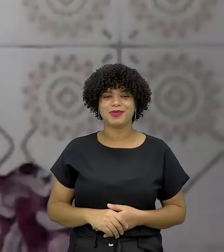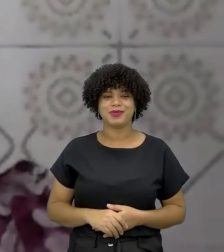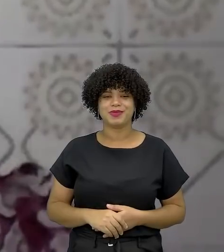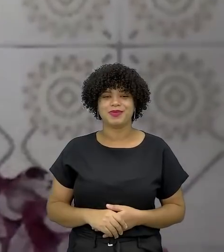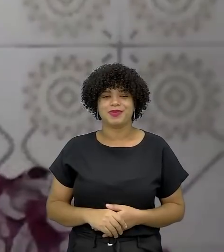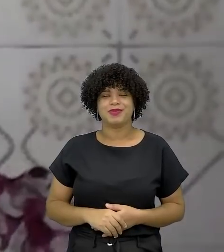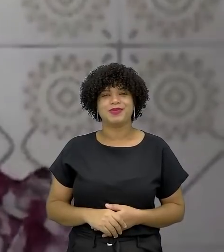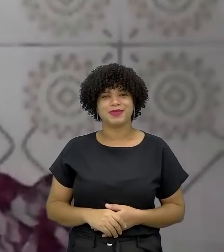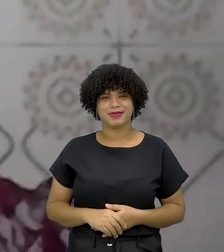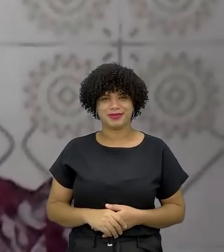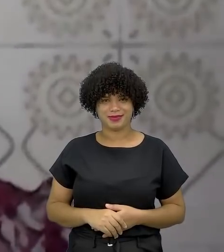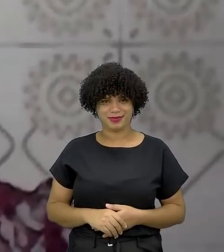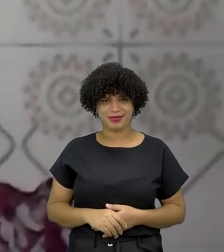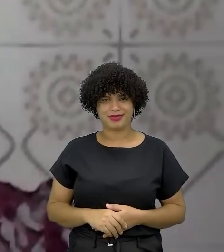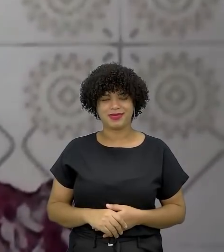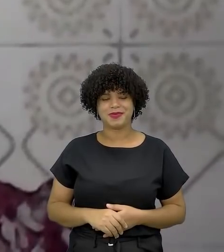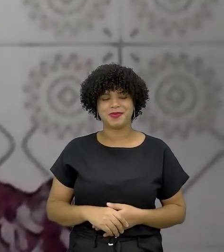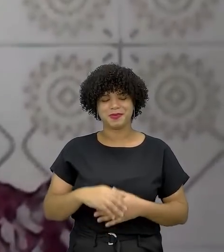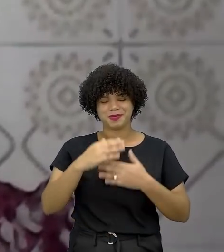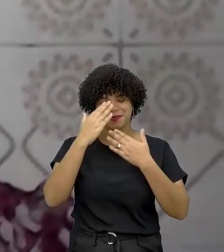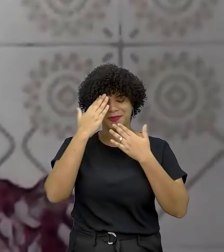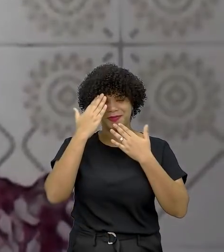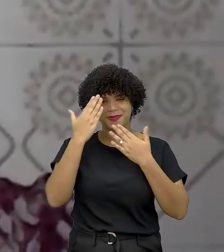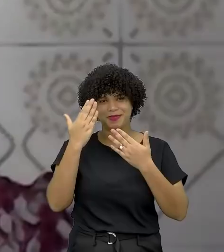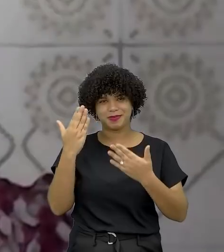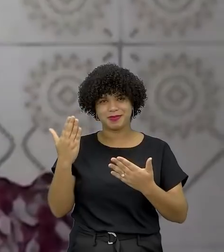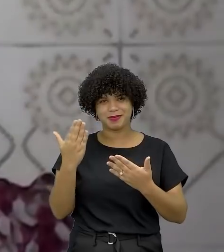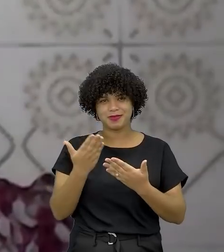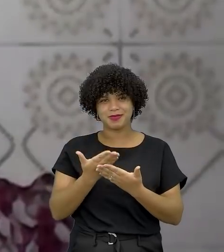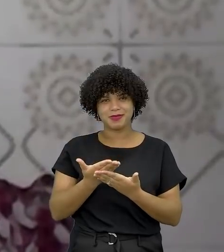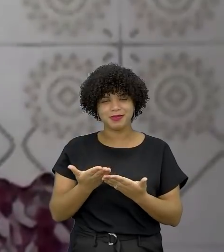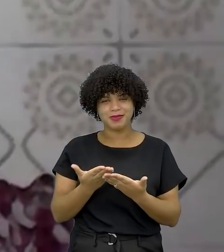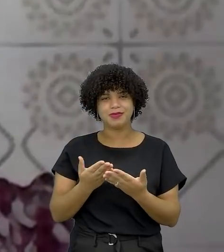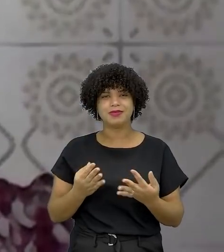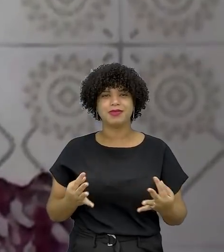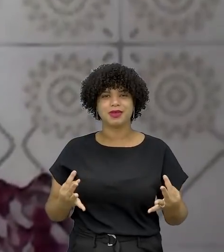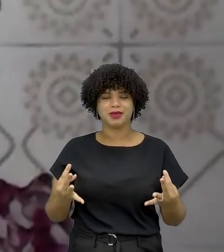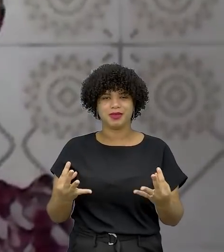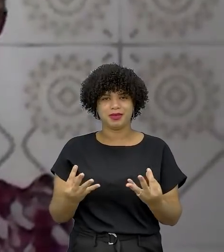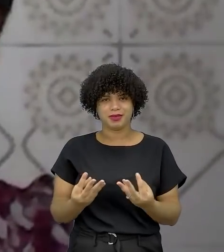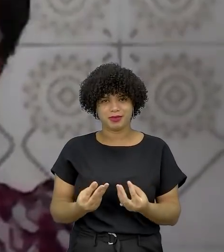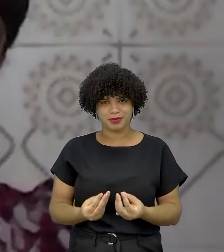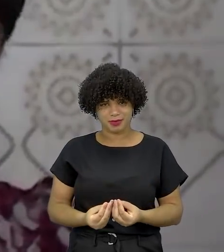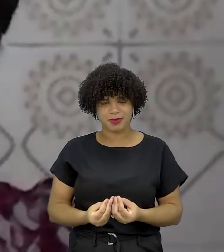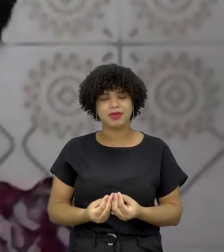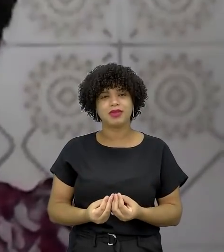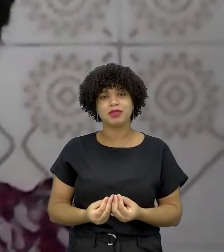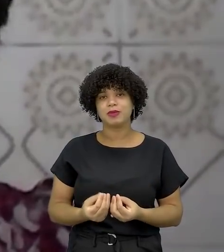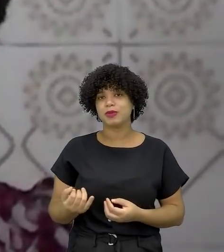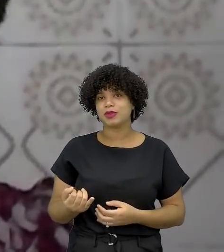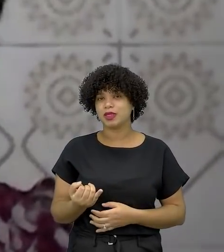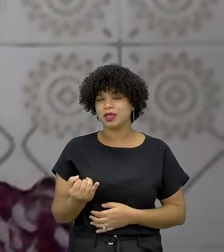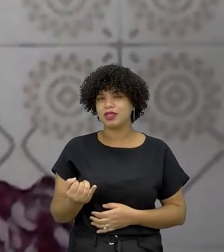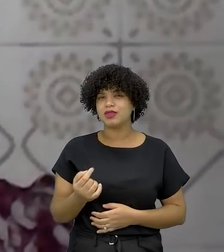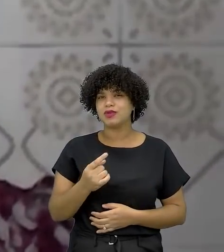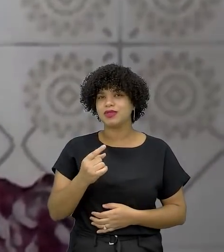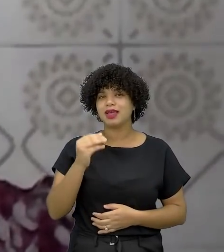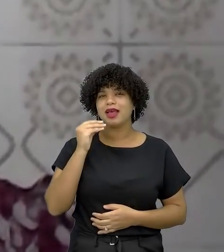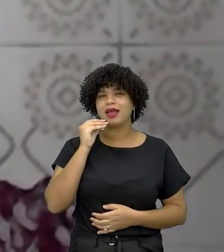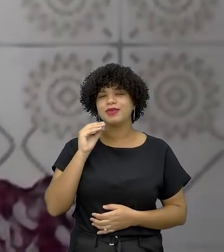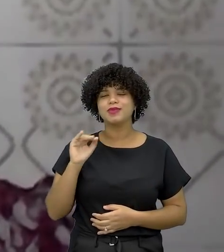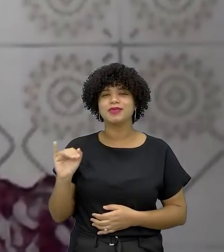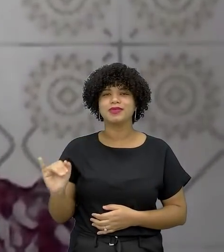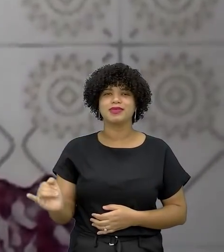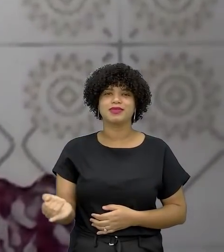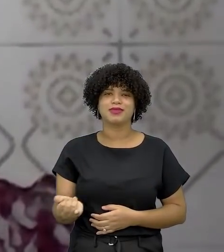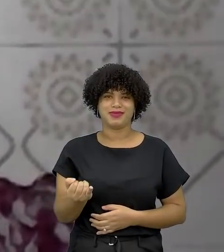aí nossos agradecimentos, que vocês aproveitem o que a gente conversou aqui, esse momento, eu